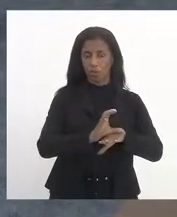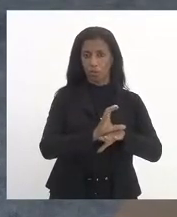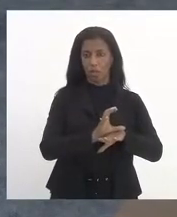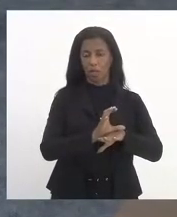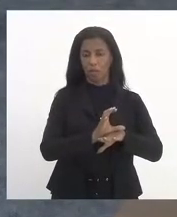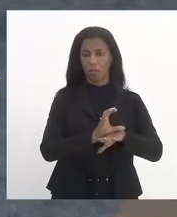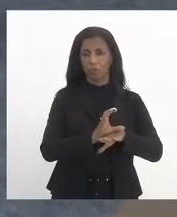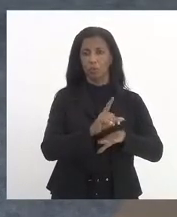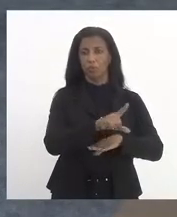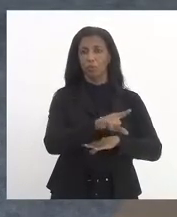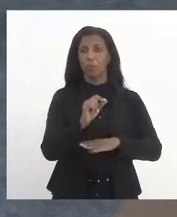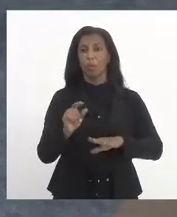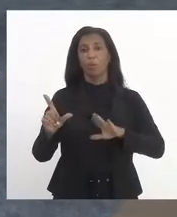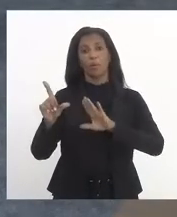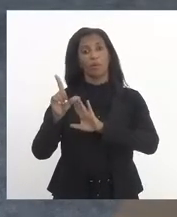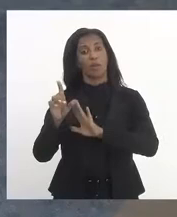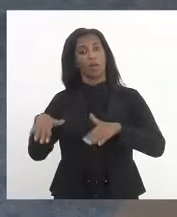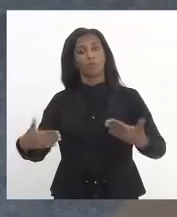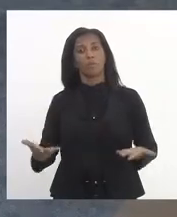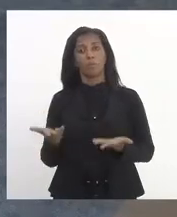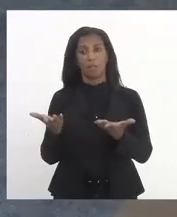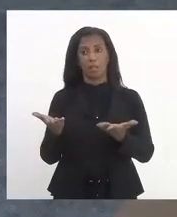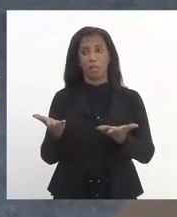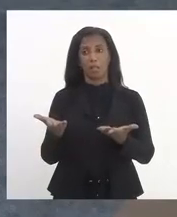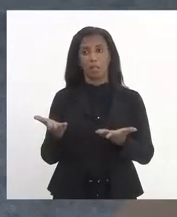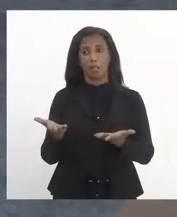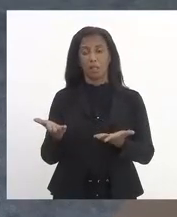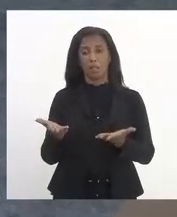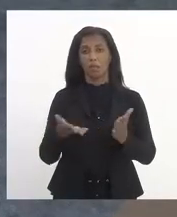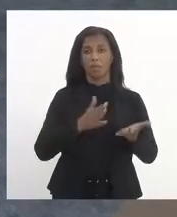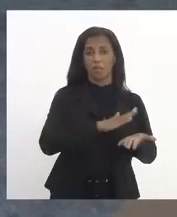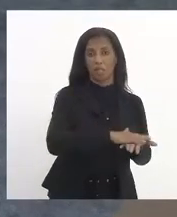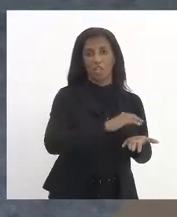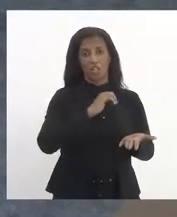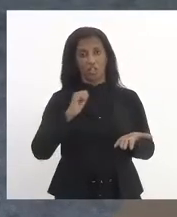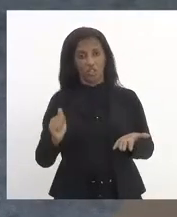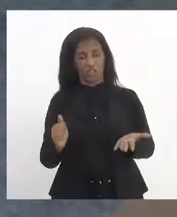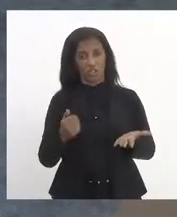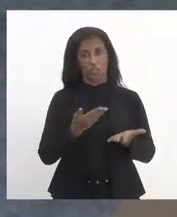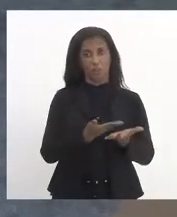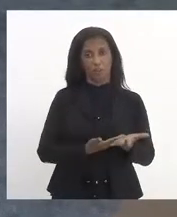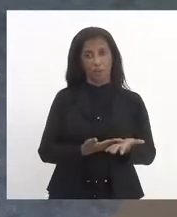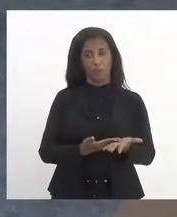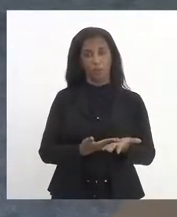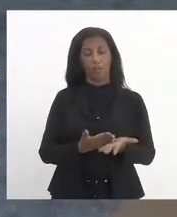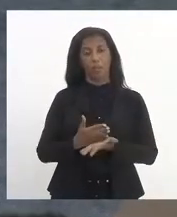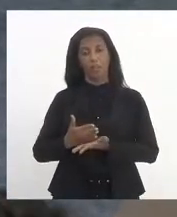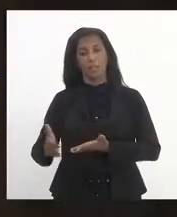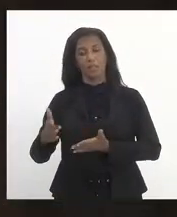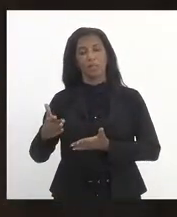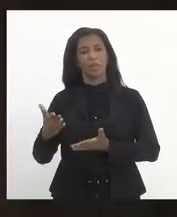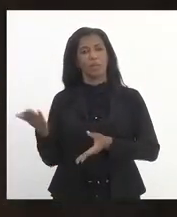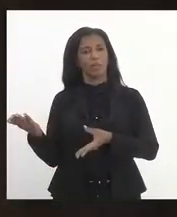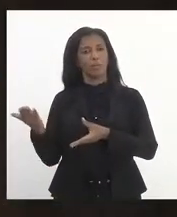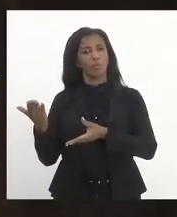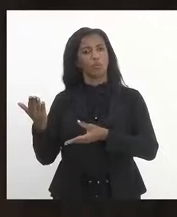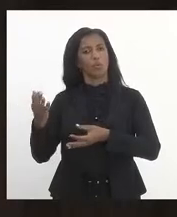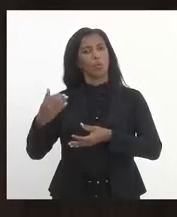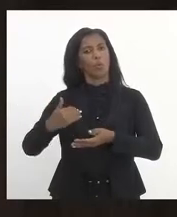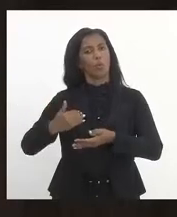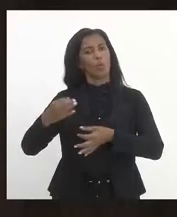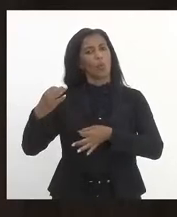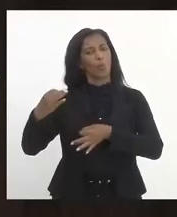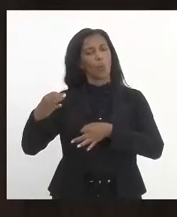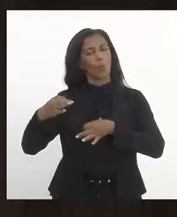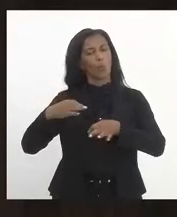indicação legislativa, a não ser que Vossa Excelência prefira retirar de pauta. Iniciamos um processo de debate na casa, junto